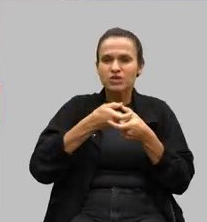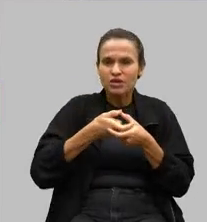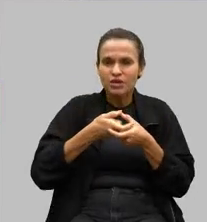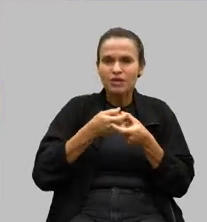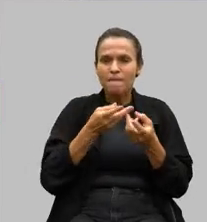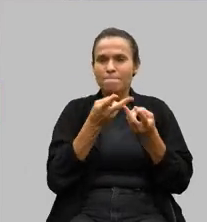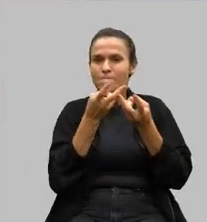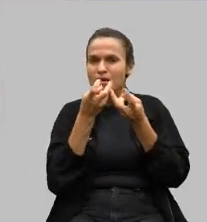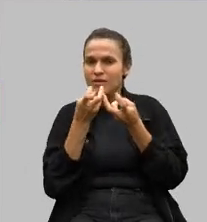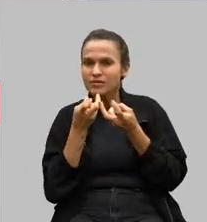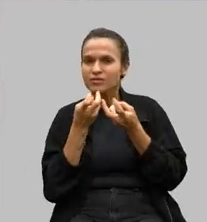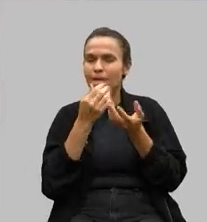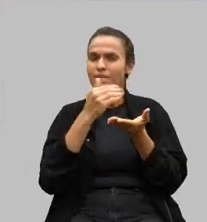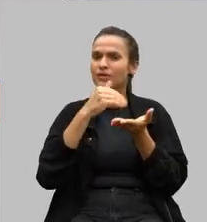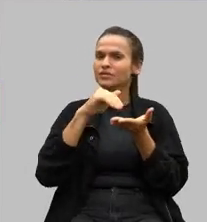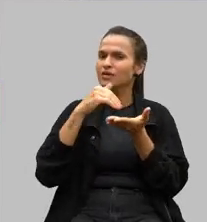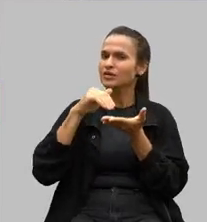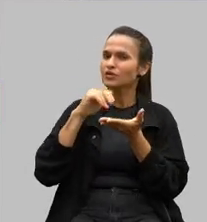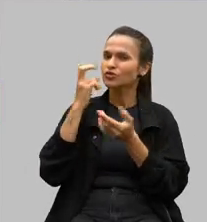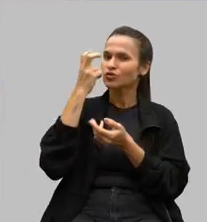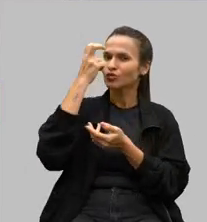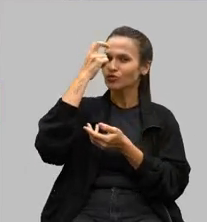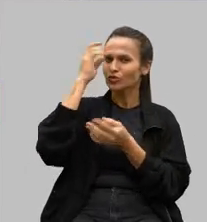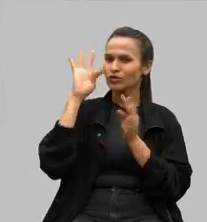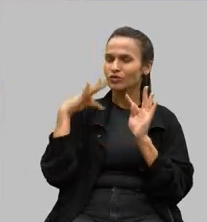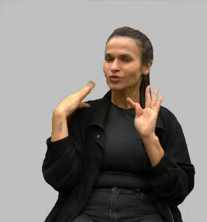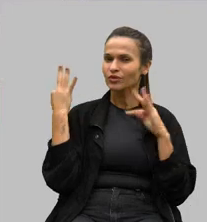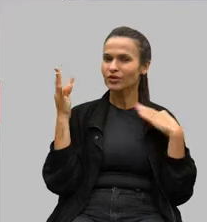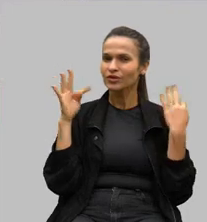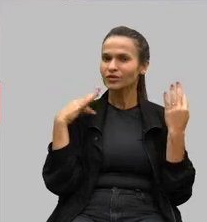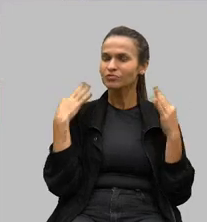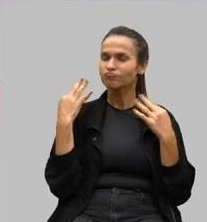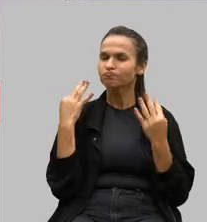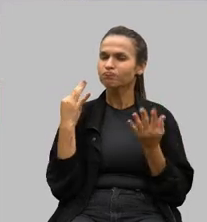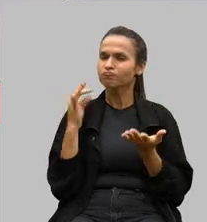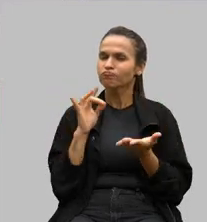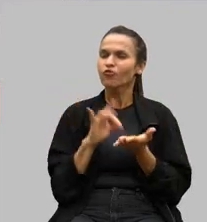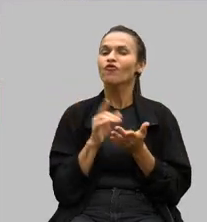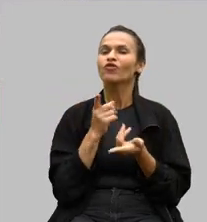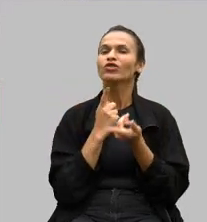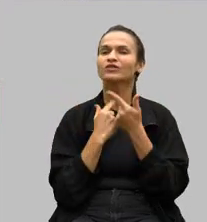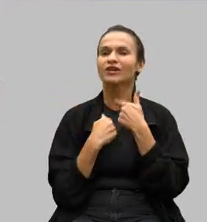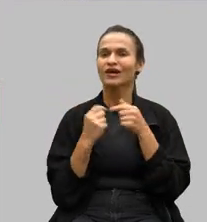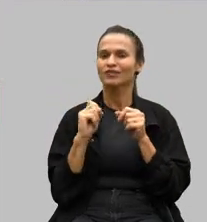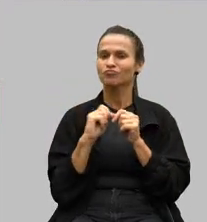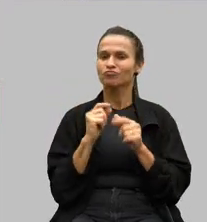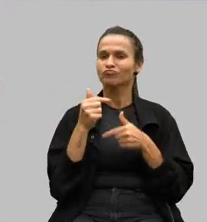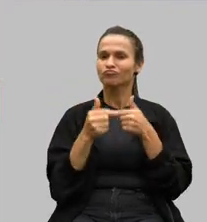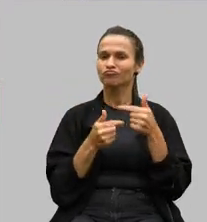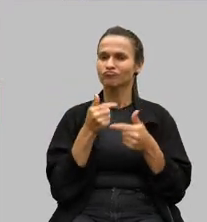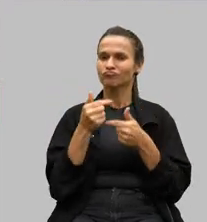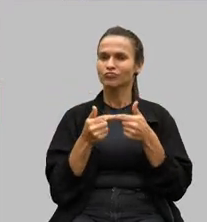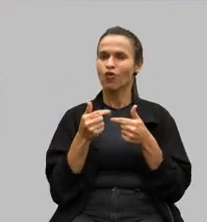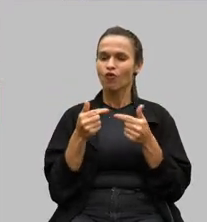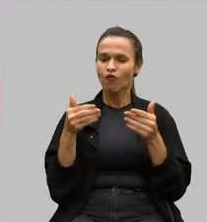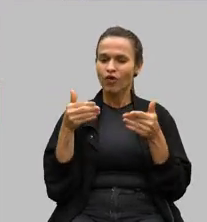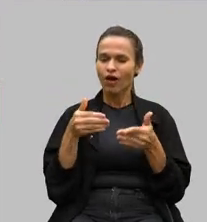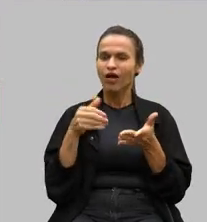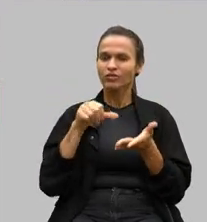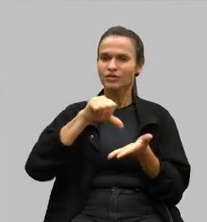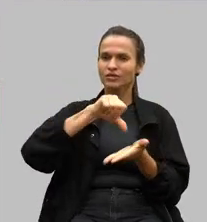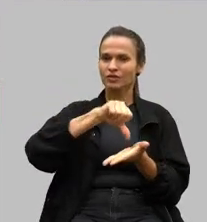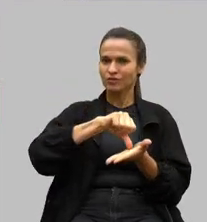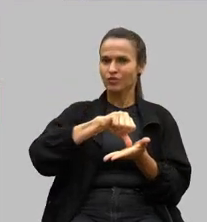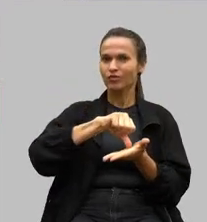secretários de de cultura e turismo realmente com vontade de fazer alguma coisa para esse setor